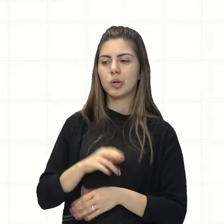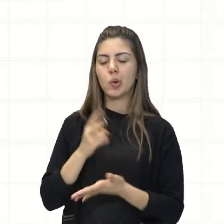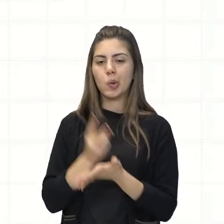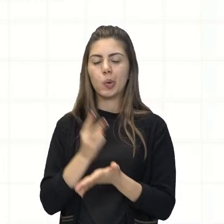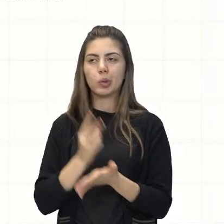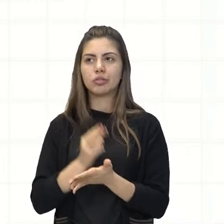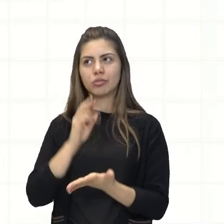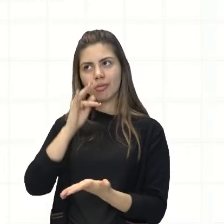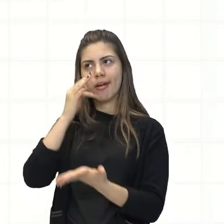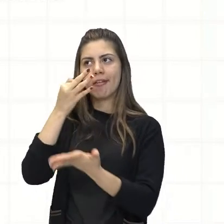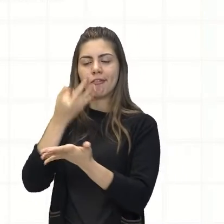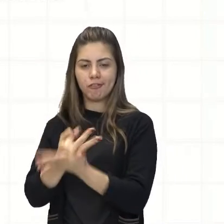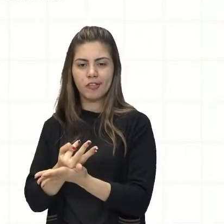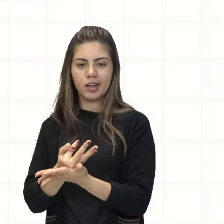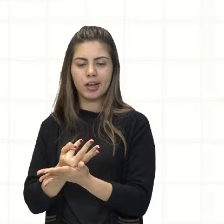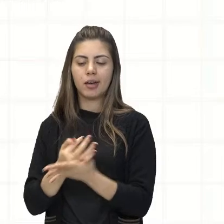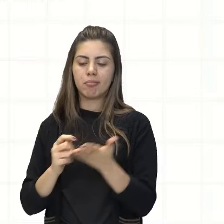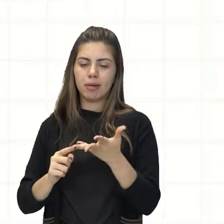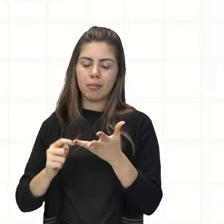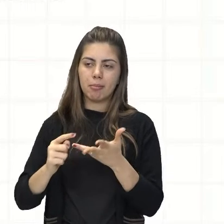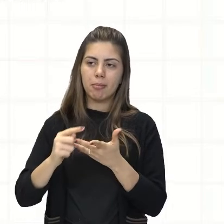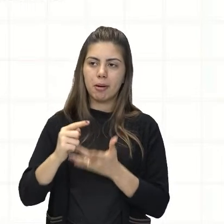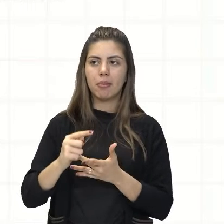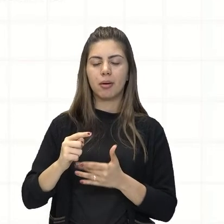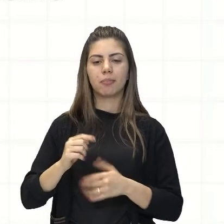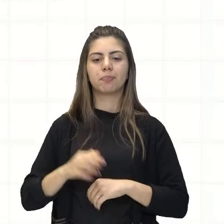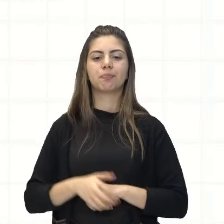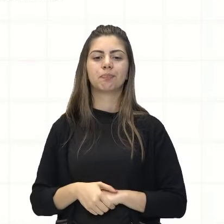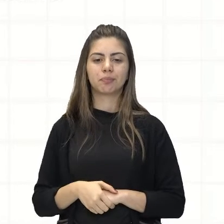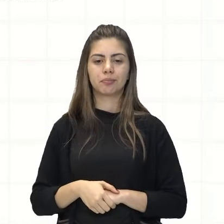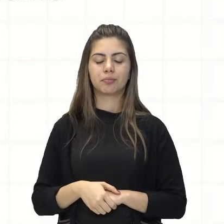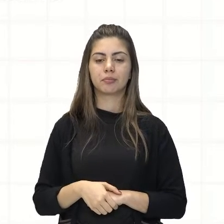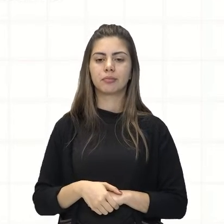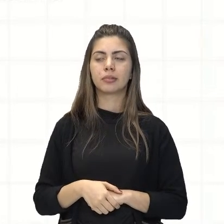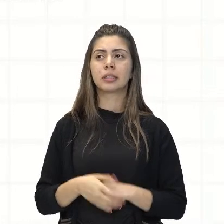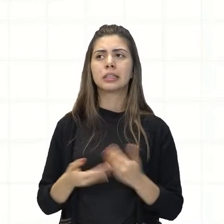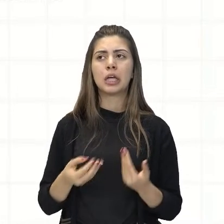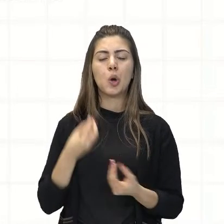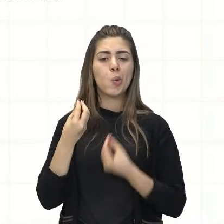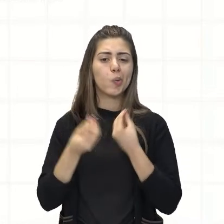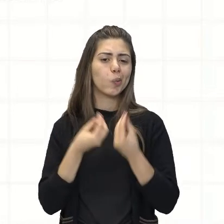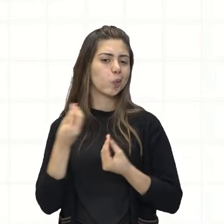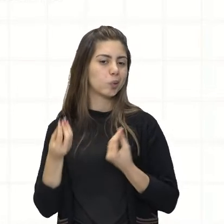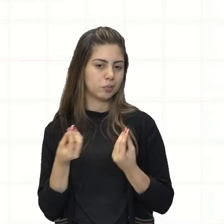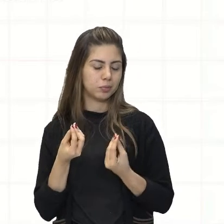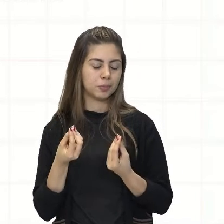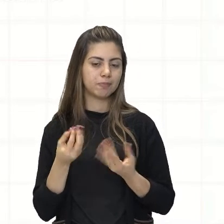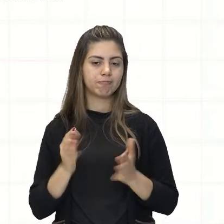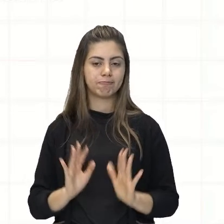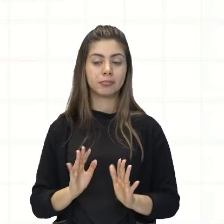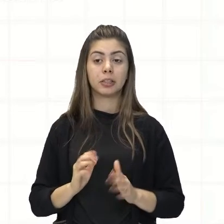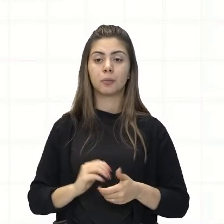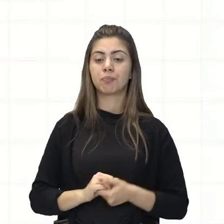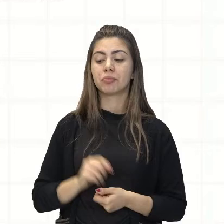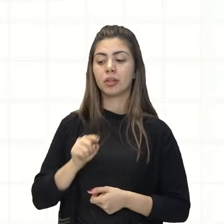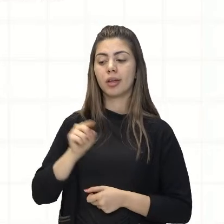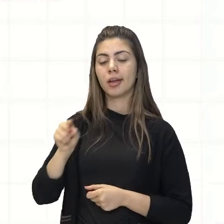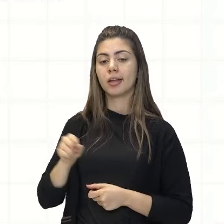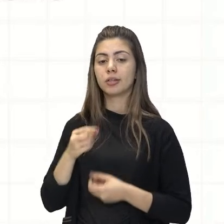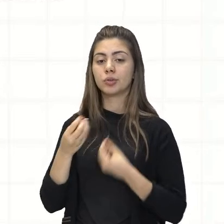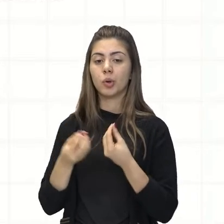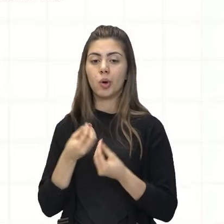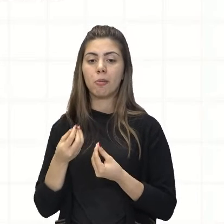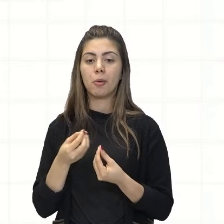e cultuando as suas divindades. Mas, professora, como é que isso foi feito? Bom, eles vão adotar